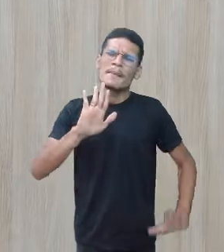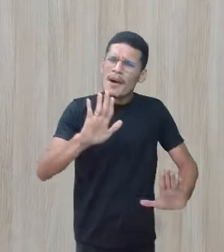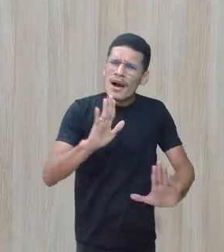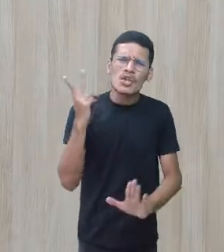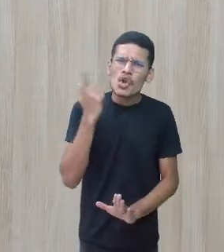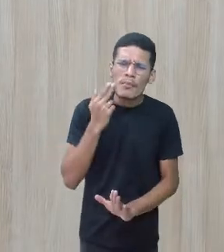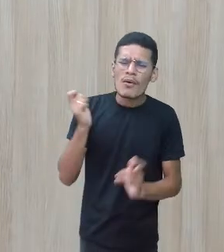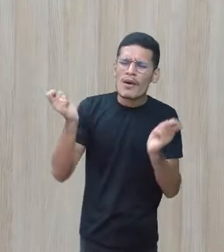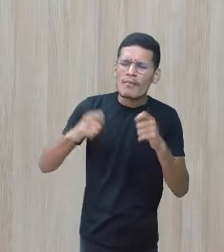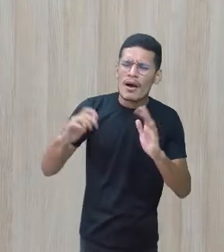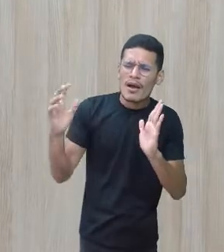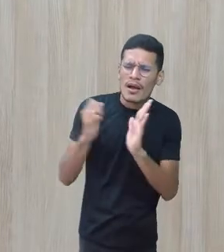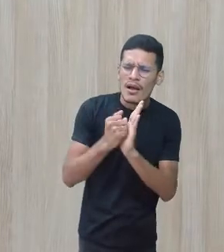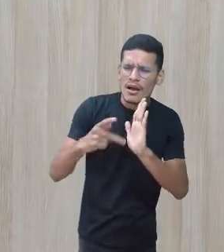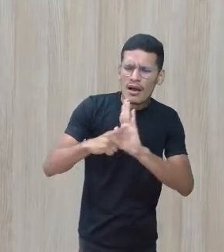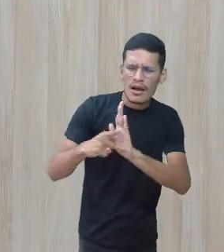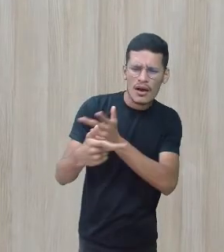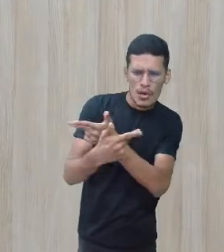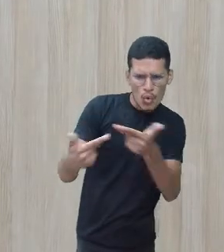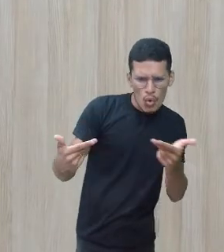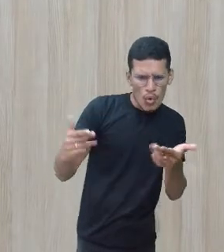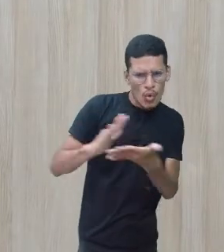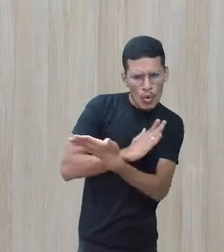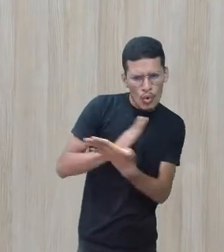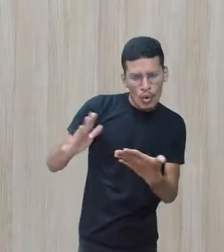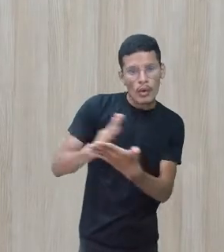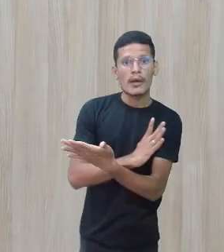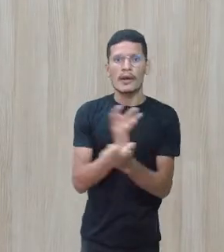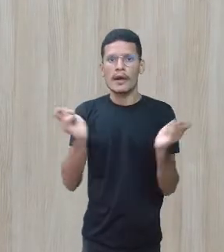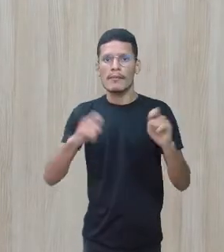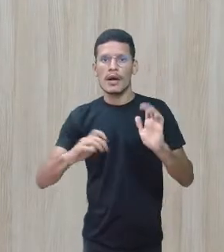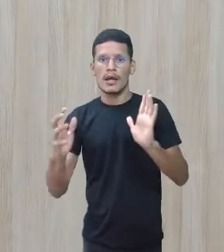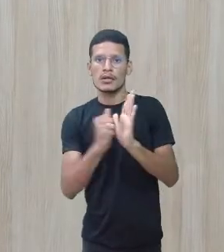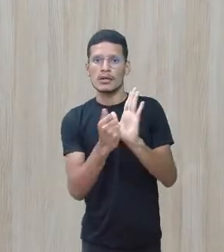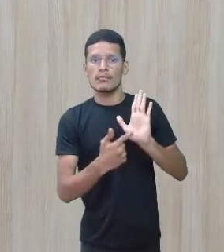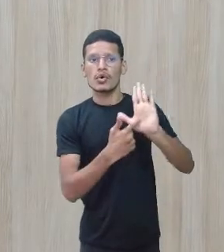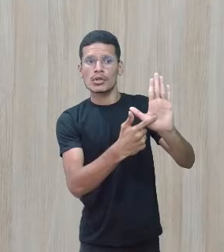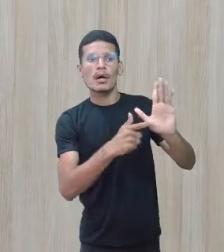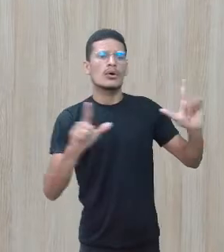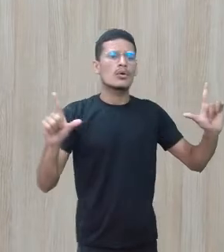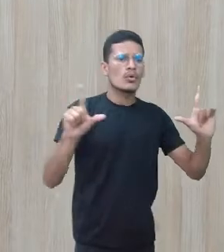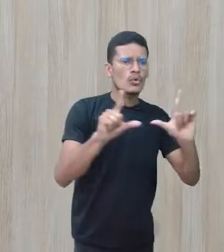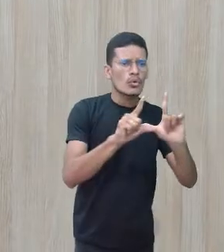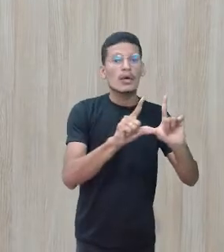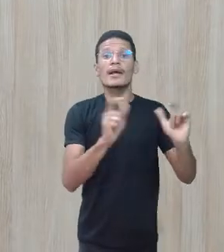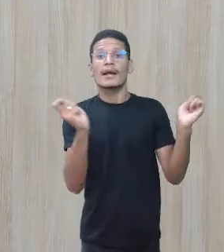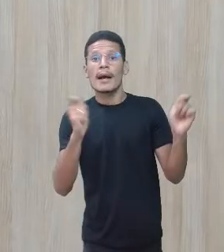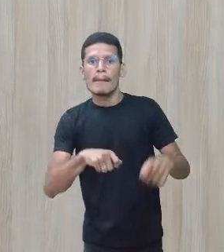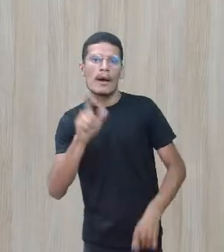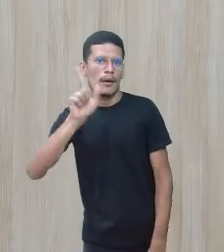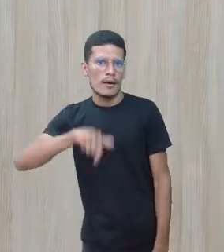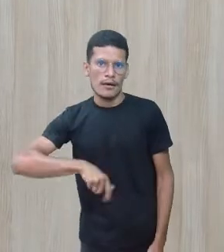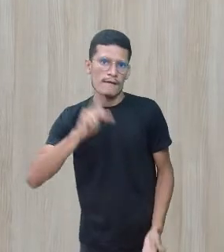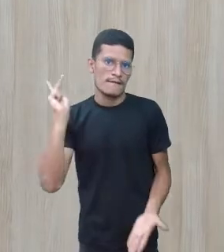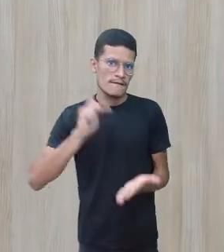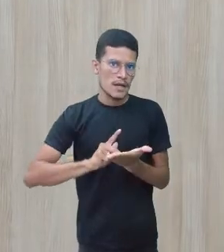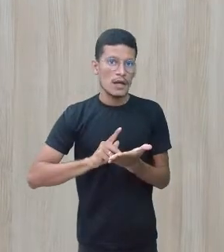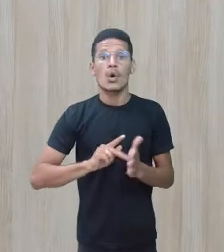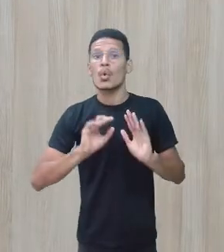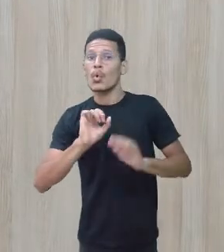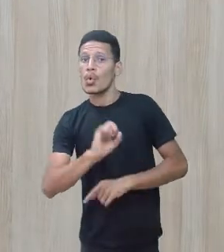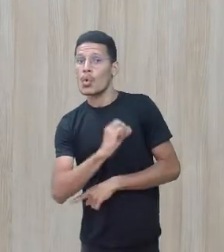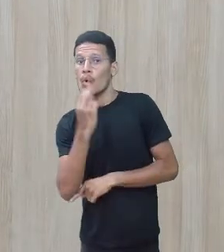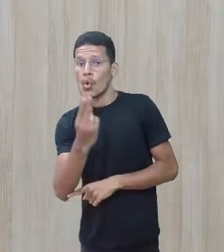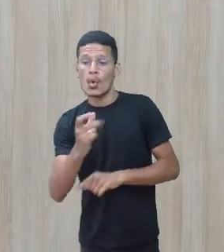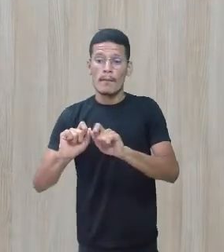o registro de alguma coisa e fazer esse registro aparecer menor do que ele de fato é. Ou fazer